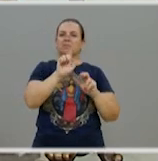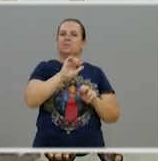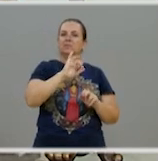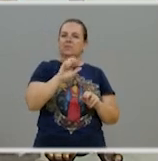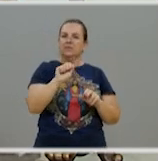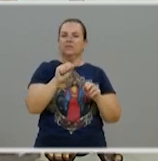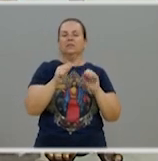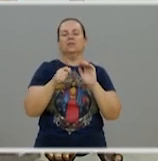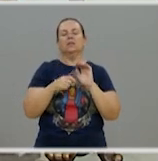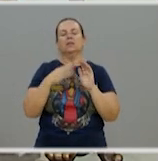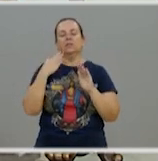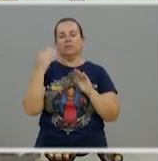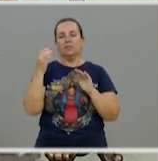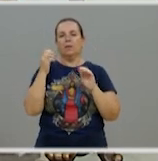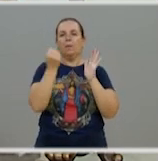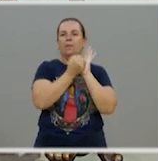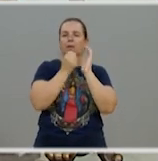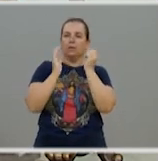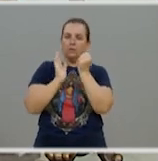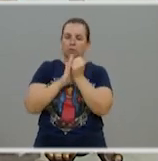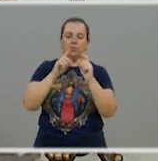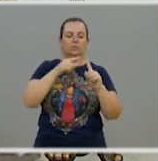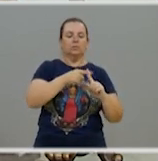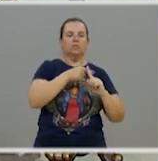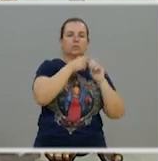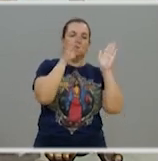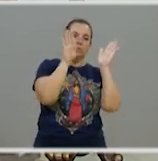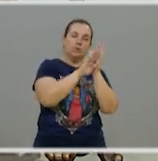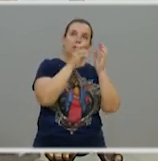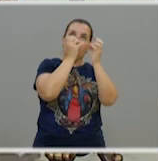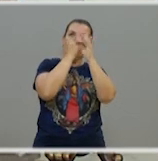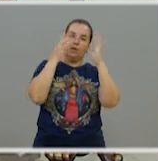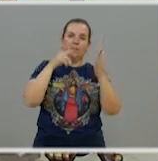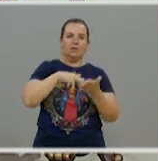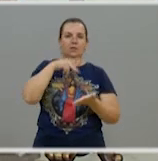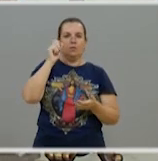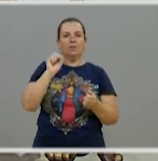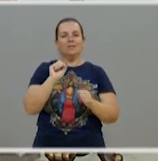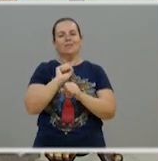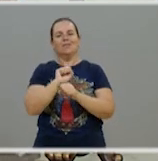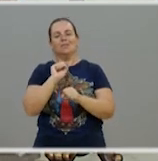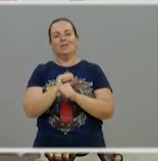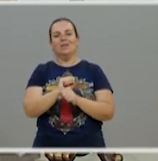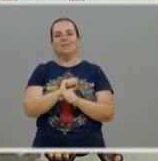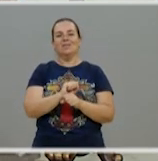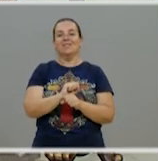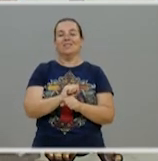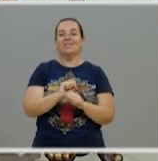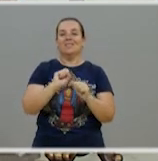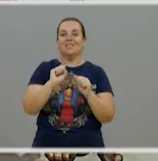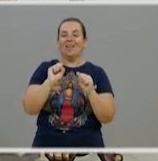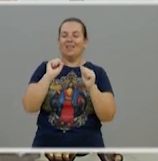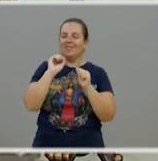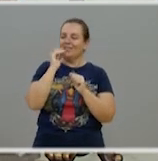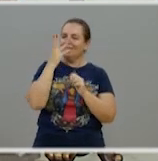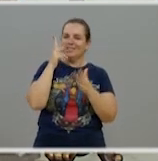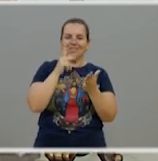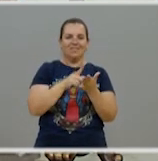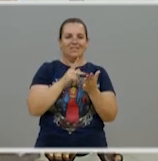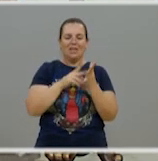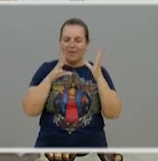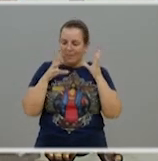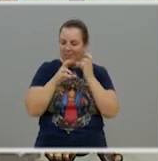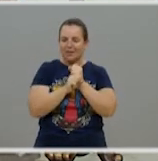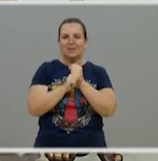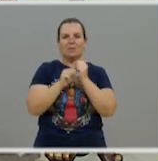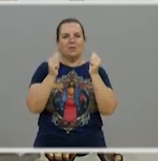cruz, chegará a glória da ressurreição. Enquanto esperamos a realização plena de vossas promessas,